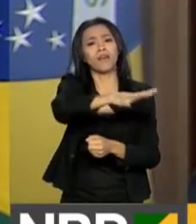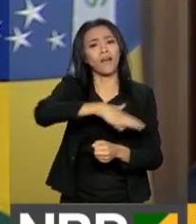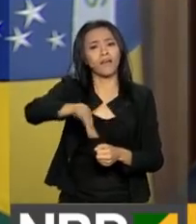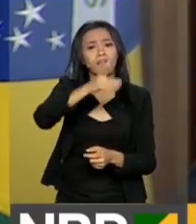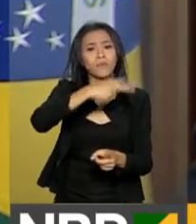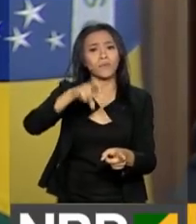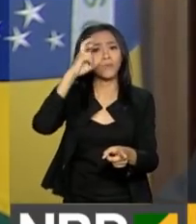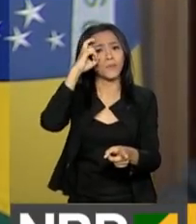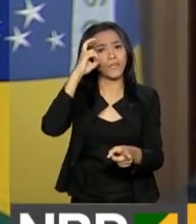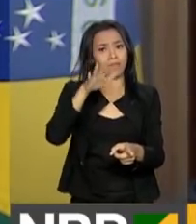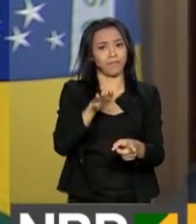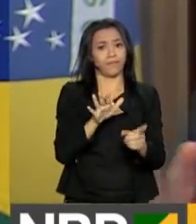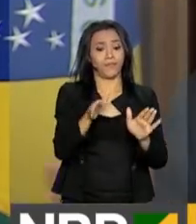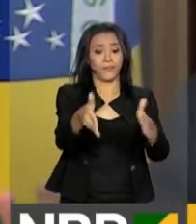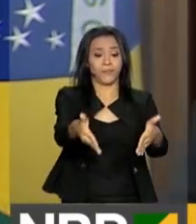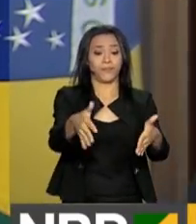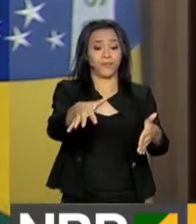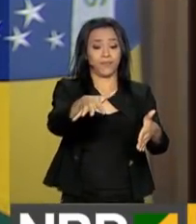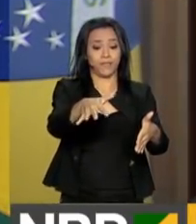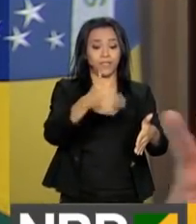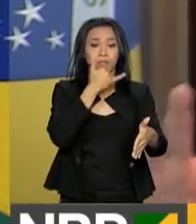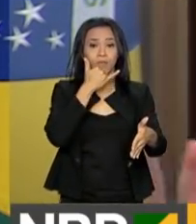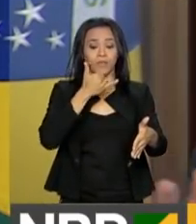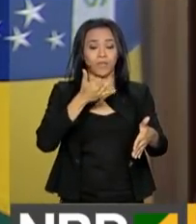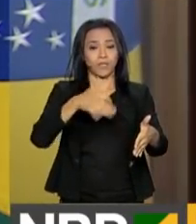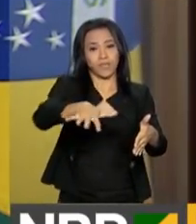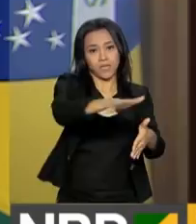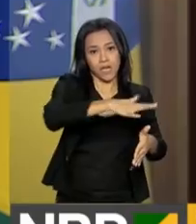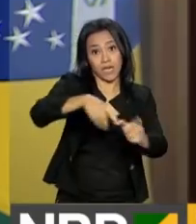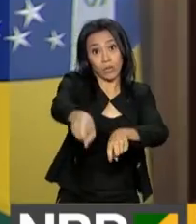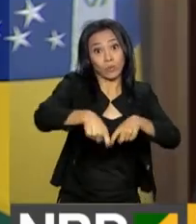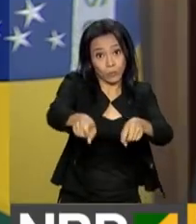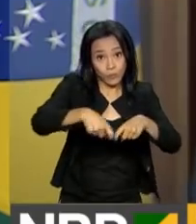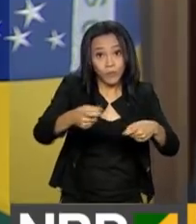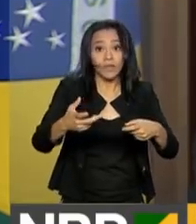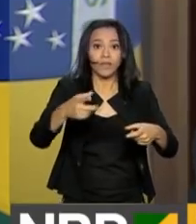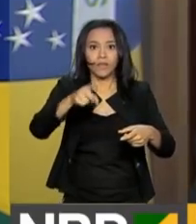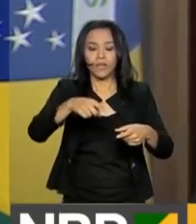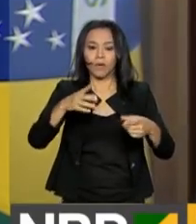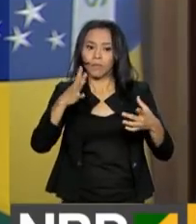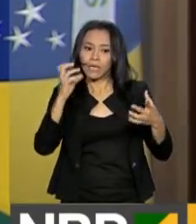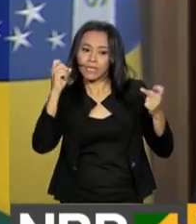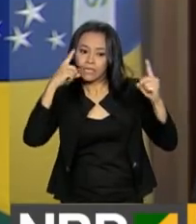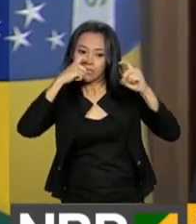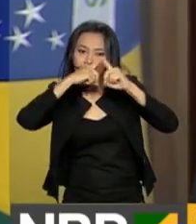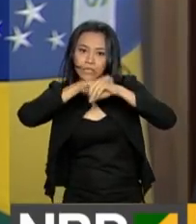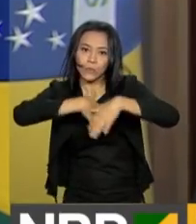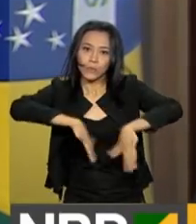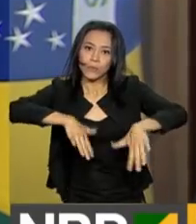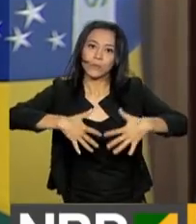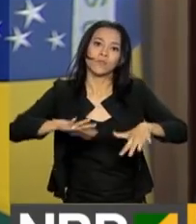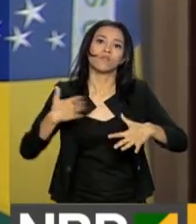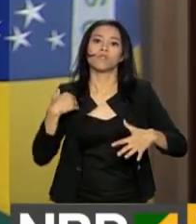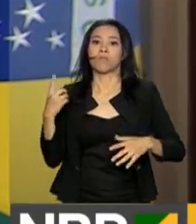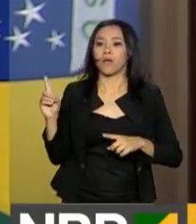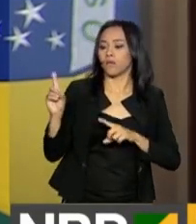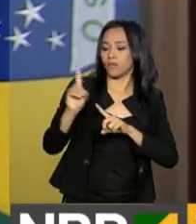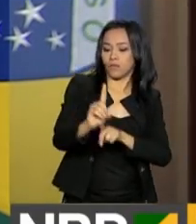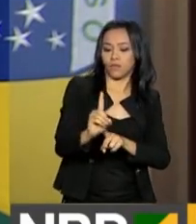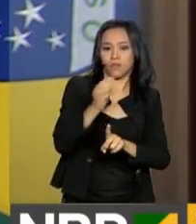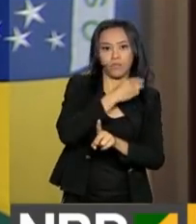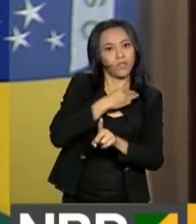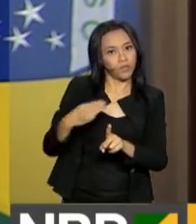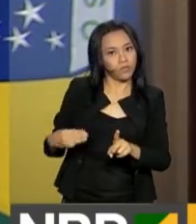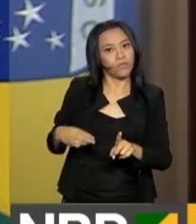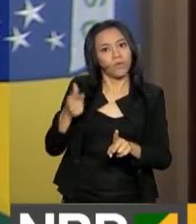chegou na cultura que é uma área delicada mas ele conseguiu com os mais variados mais variadas